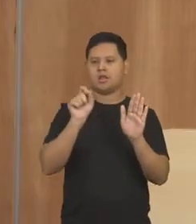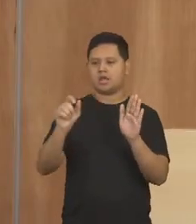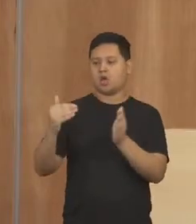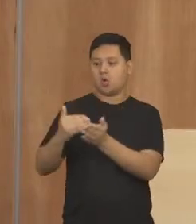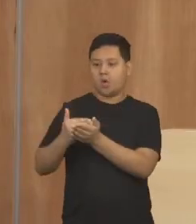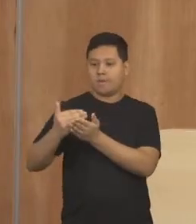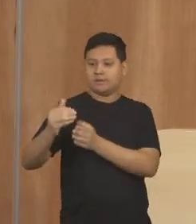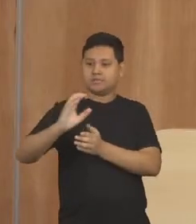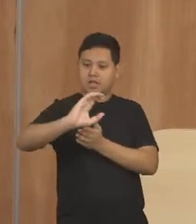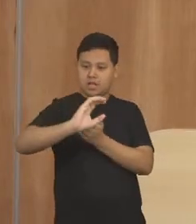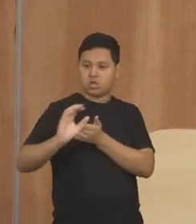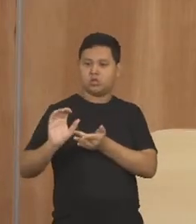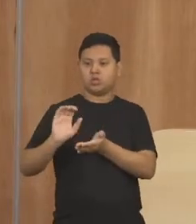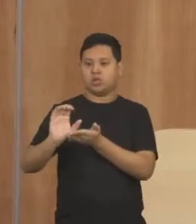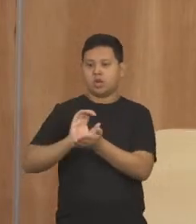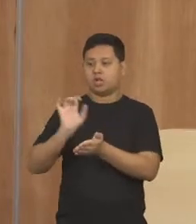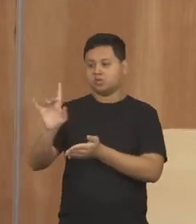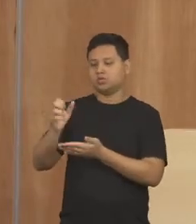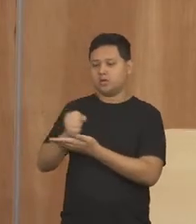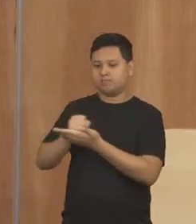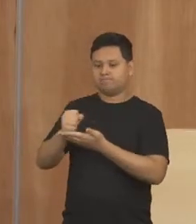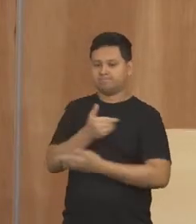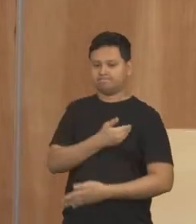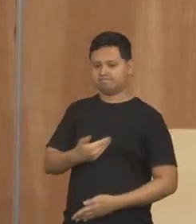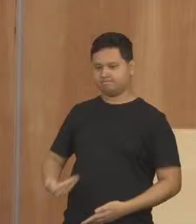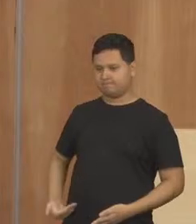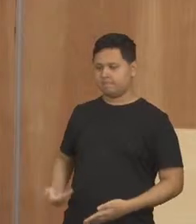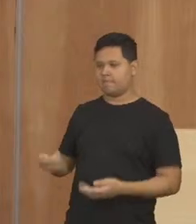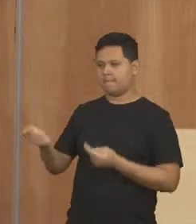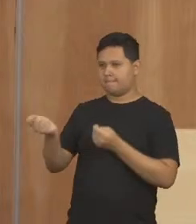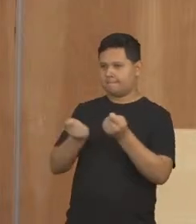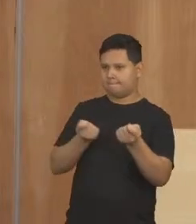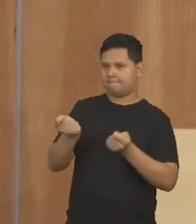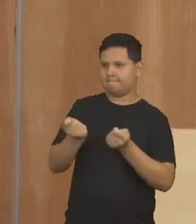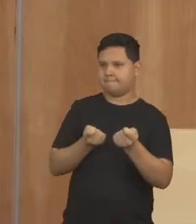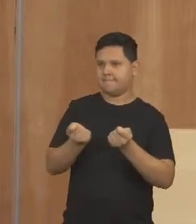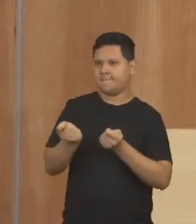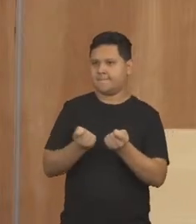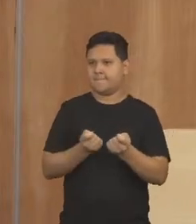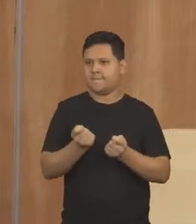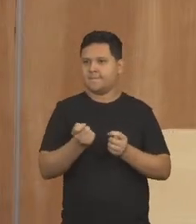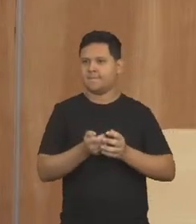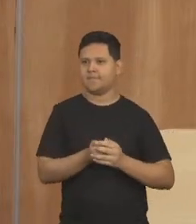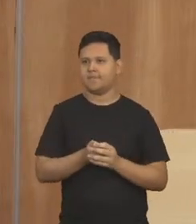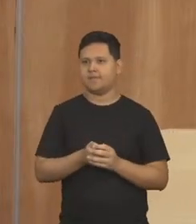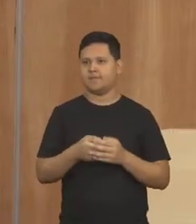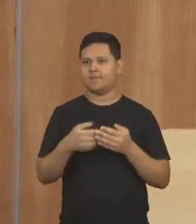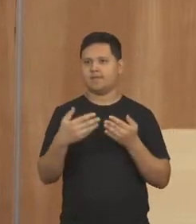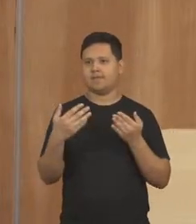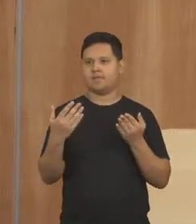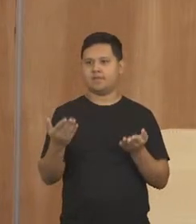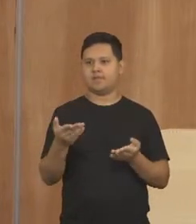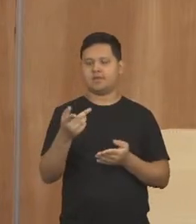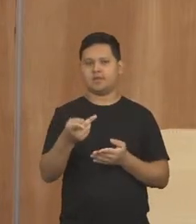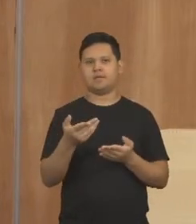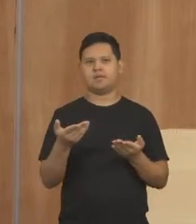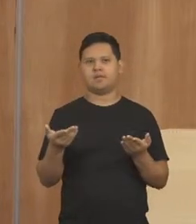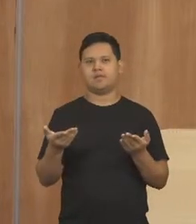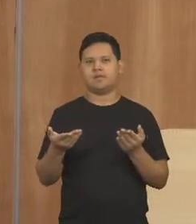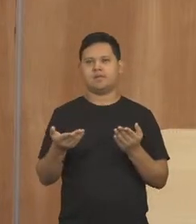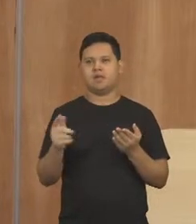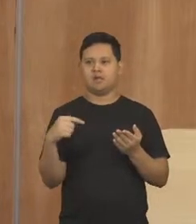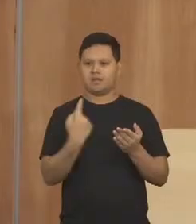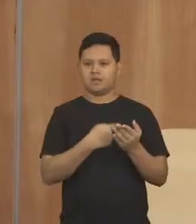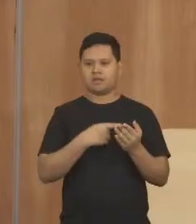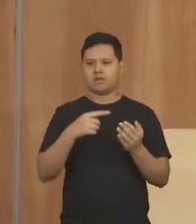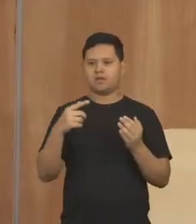e não da oposição e da base, como é parte do jogo democrático. Um contribui com um ponto, outro contribui com outro, a gente